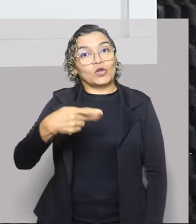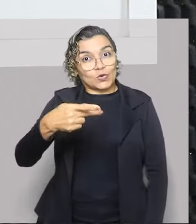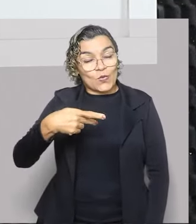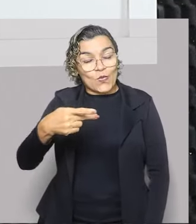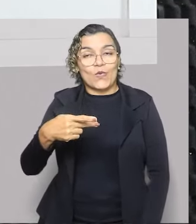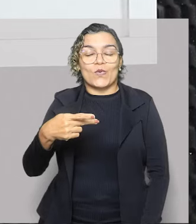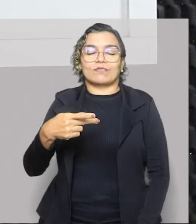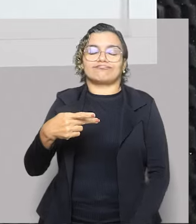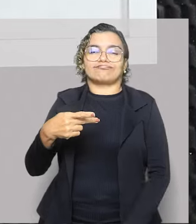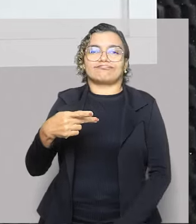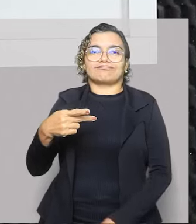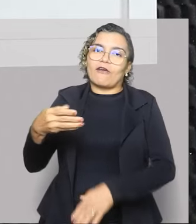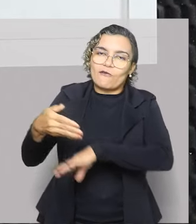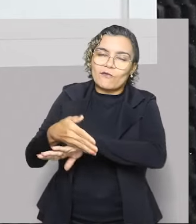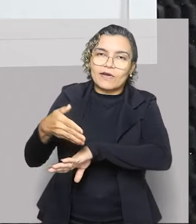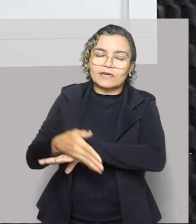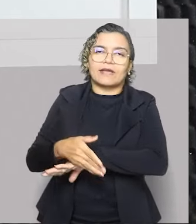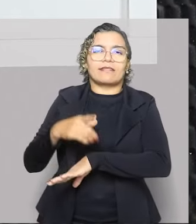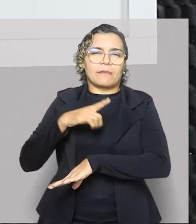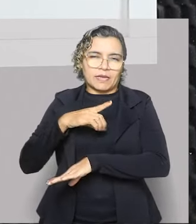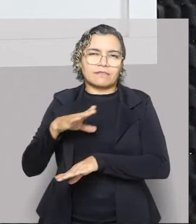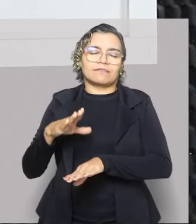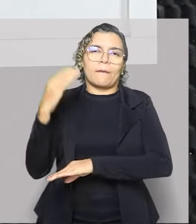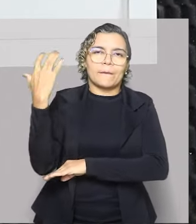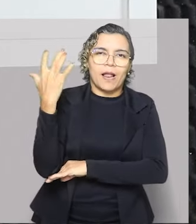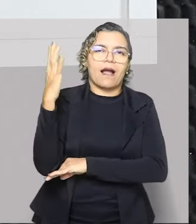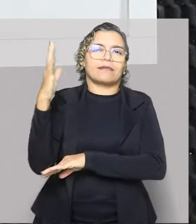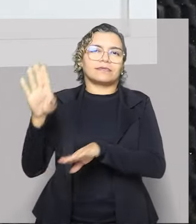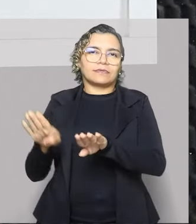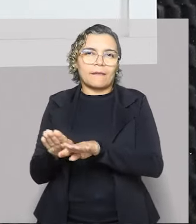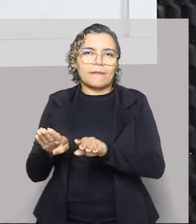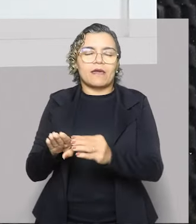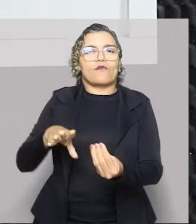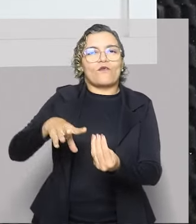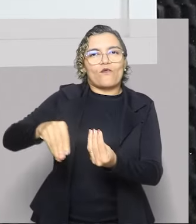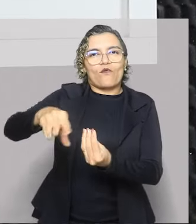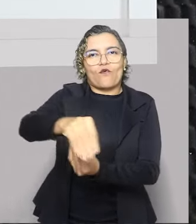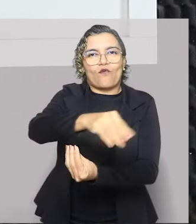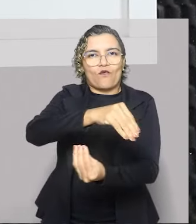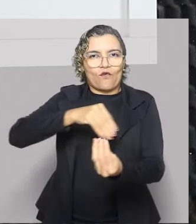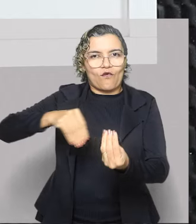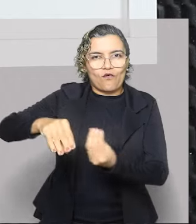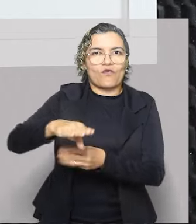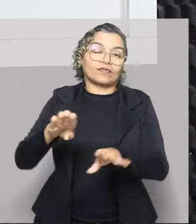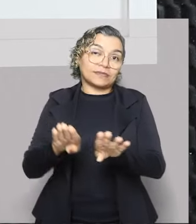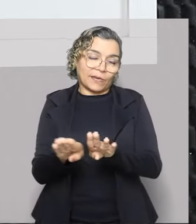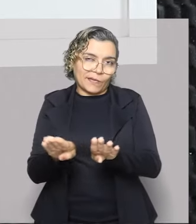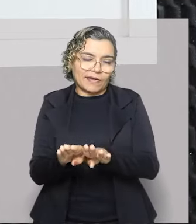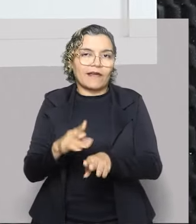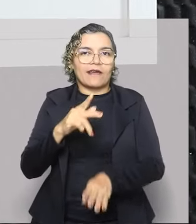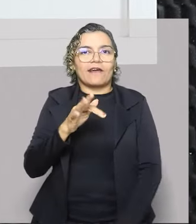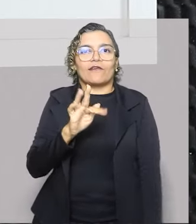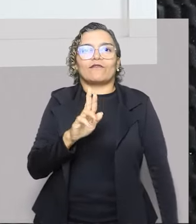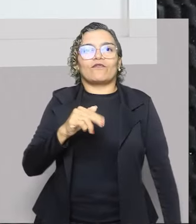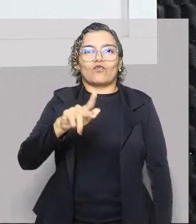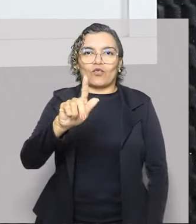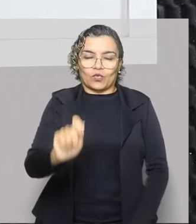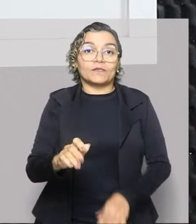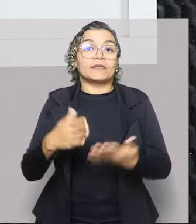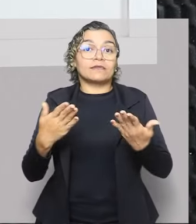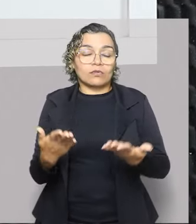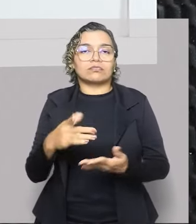plantas aquele que inclui os fungos né E todos os organismos que possuem aí uma célula mais complexa que a gente